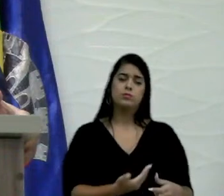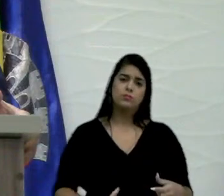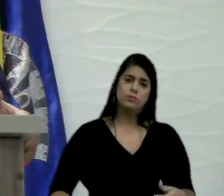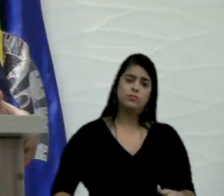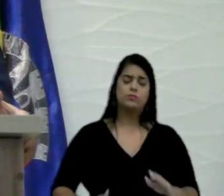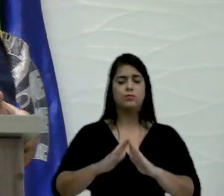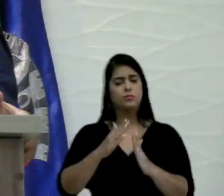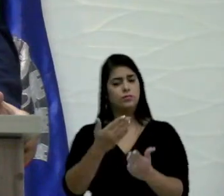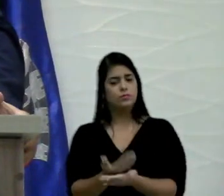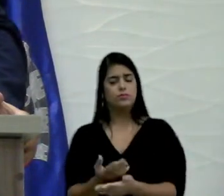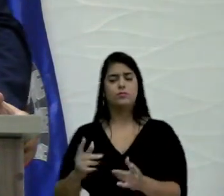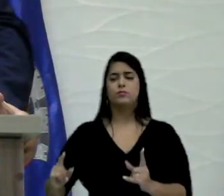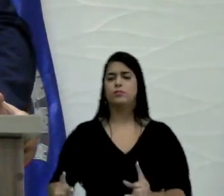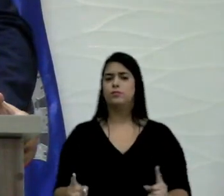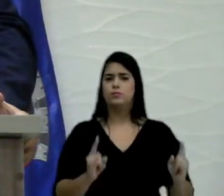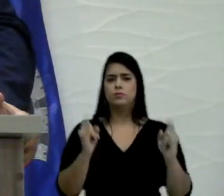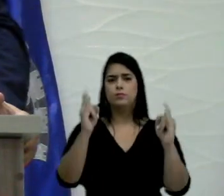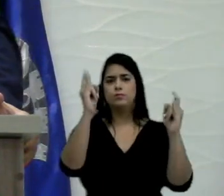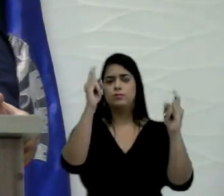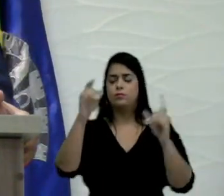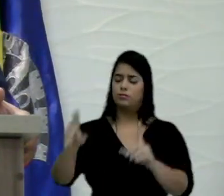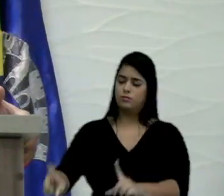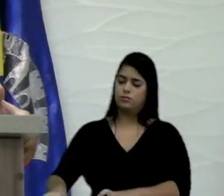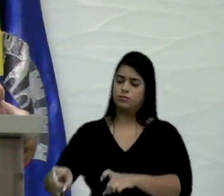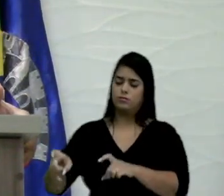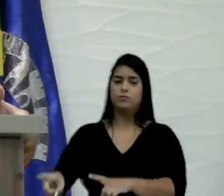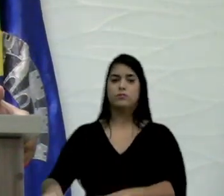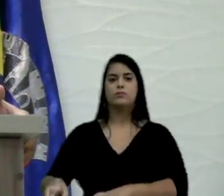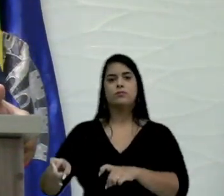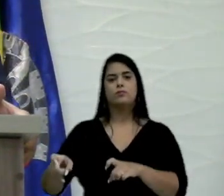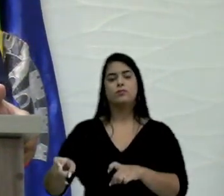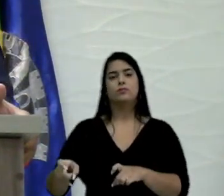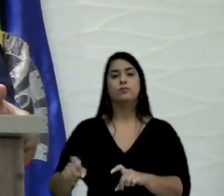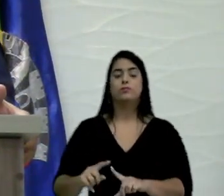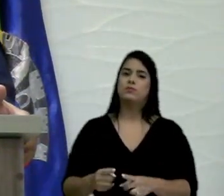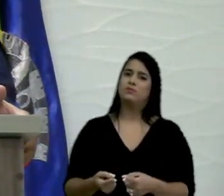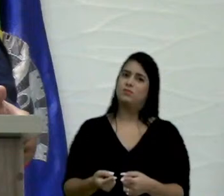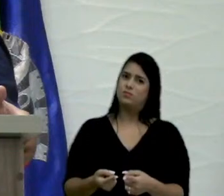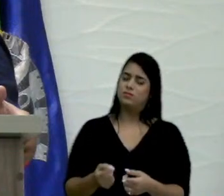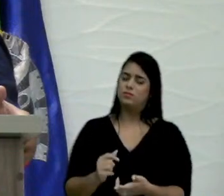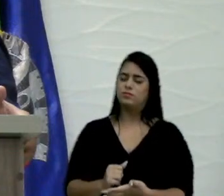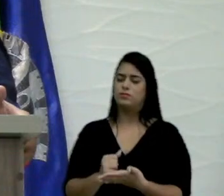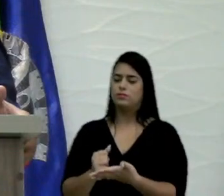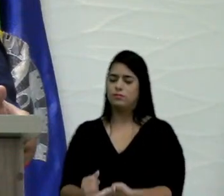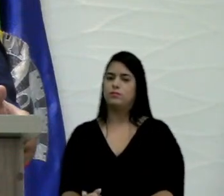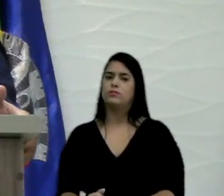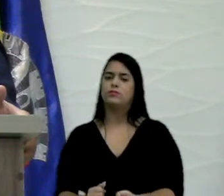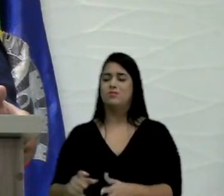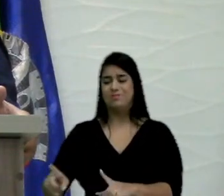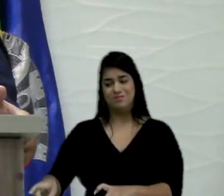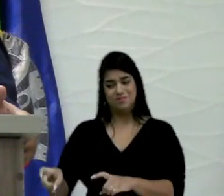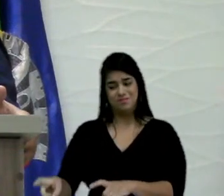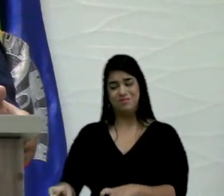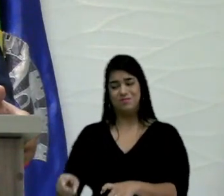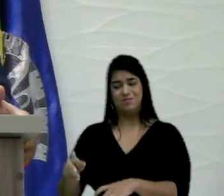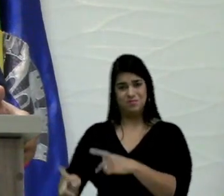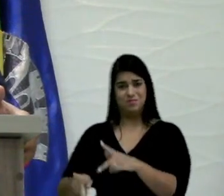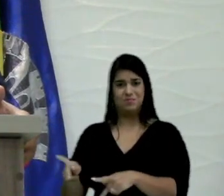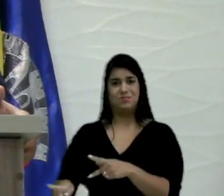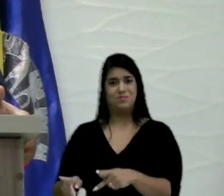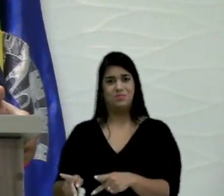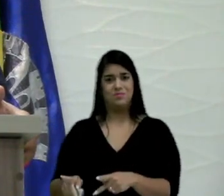na nossa no nosso espaço rural mas favorecer com a segurança para o povo da zona rural a un a